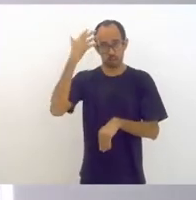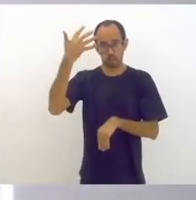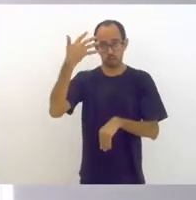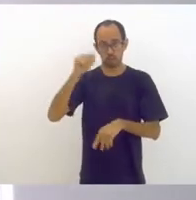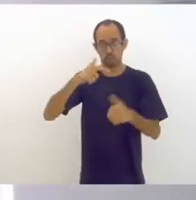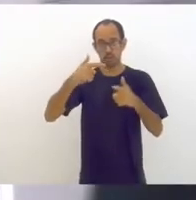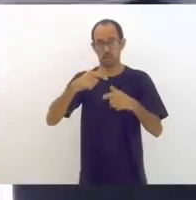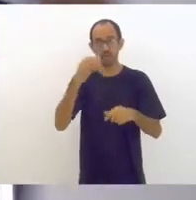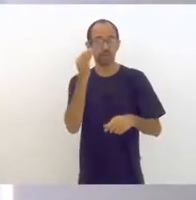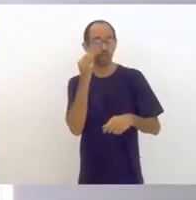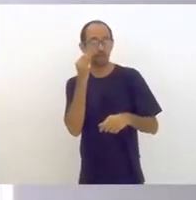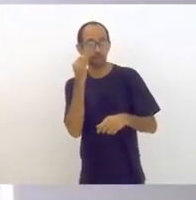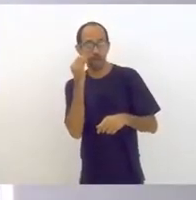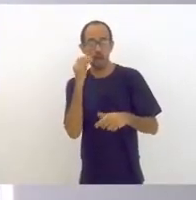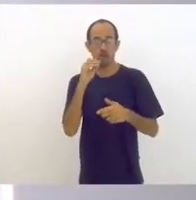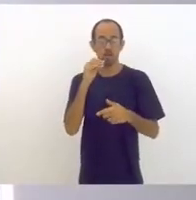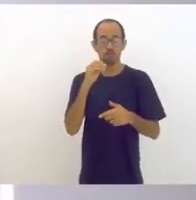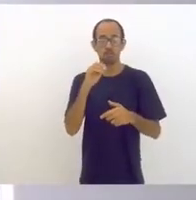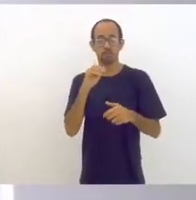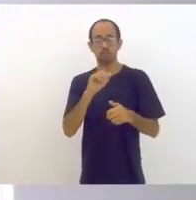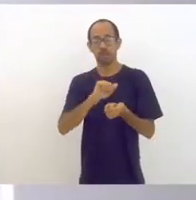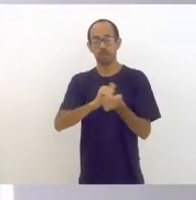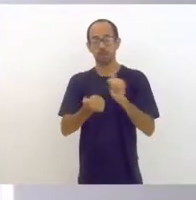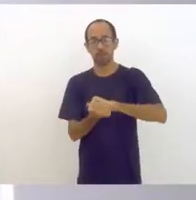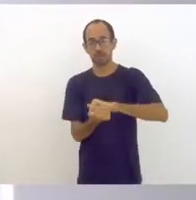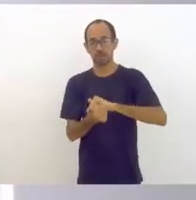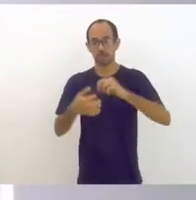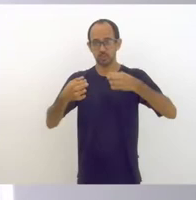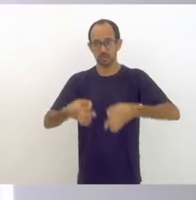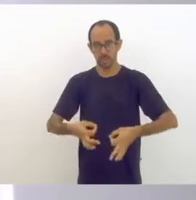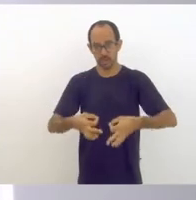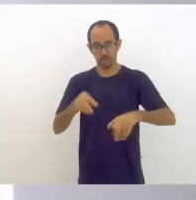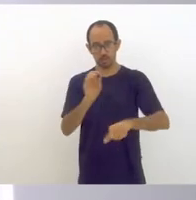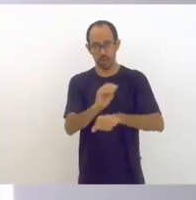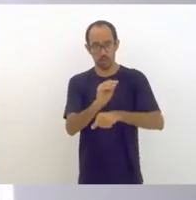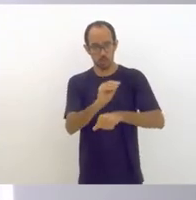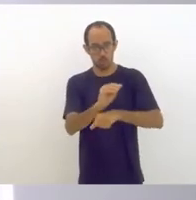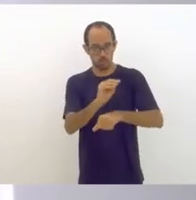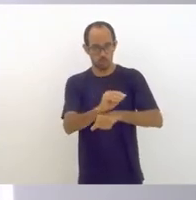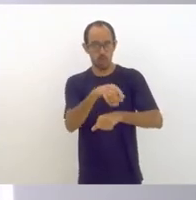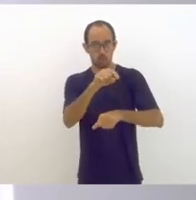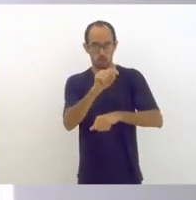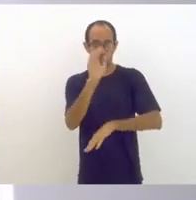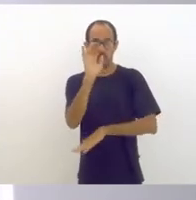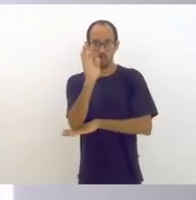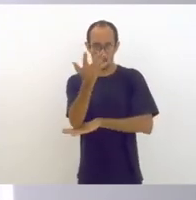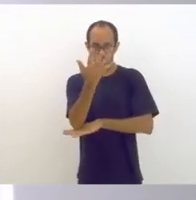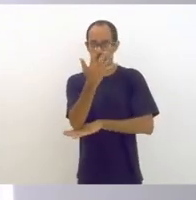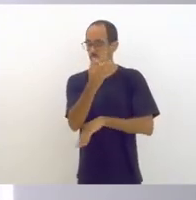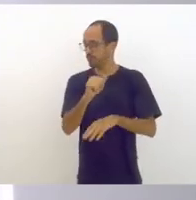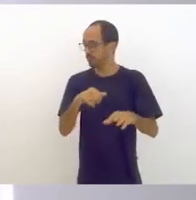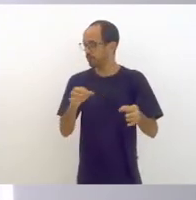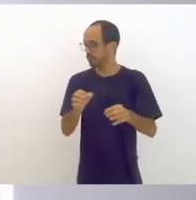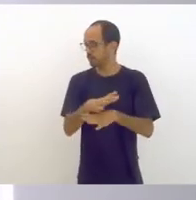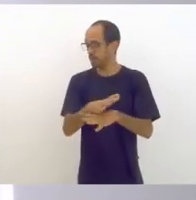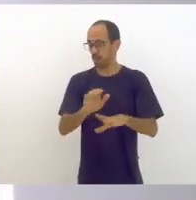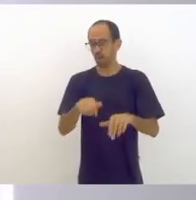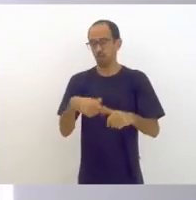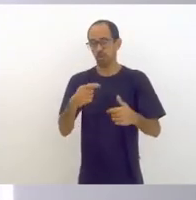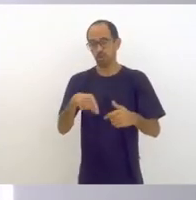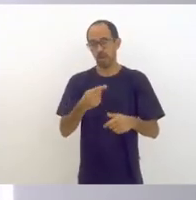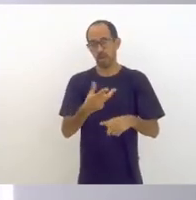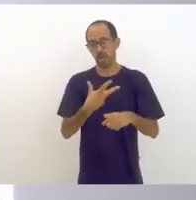redesenho adequado à classificação da Unidade de Conservação de Proteção Integral, que é a classificação do Refúgio de